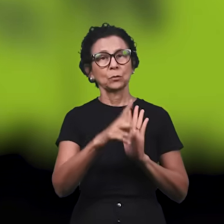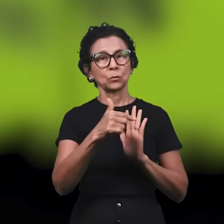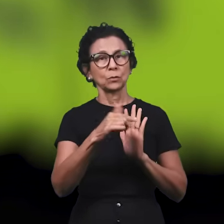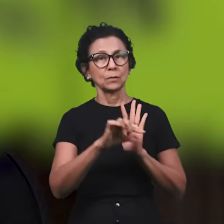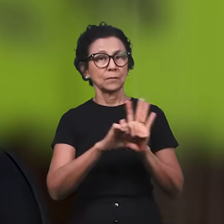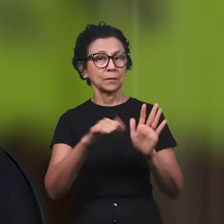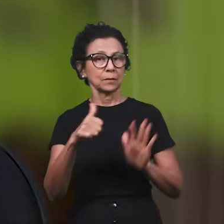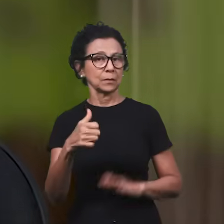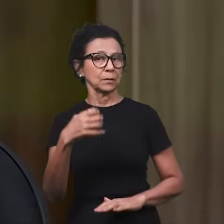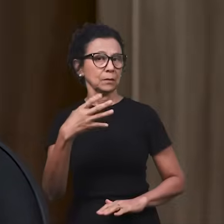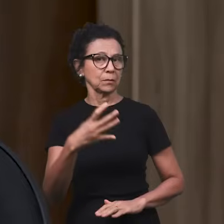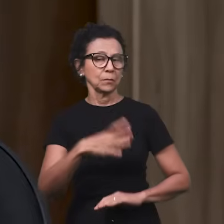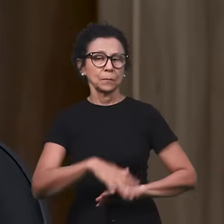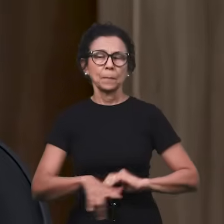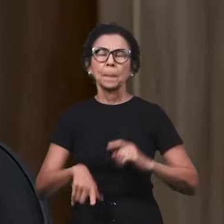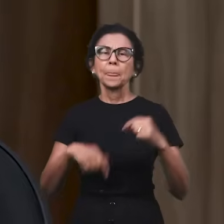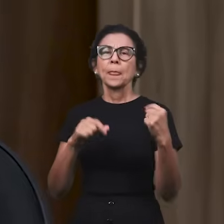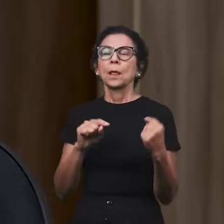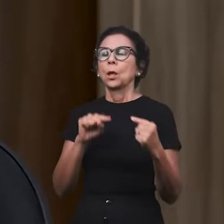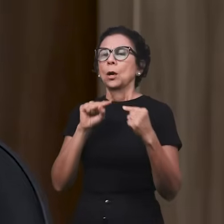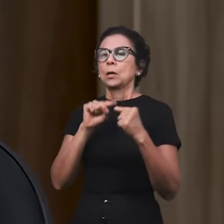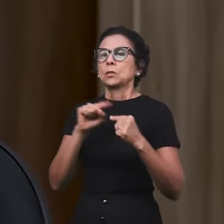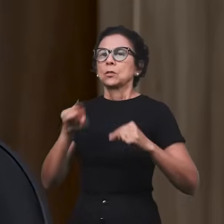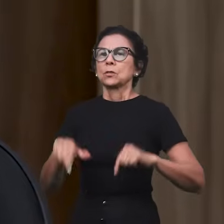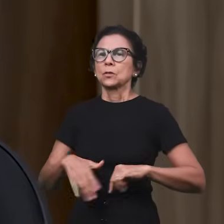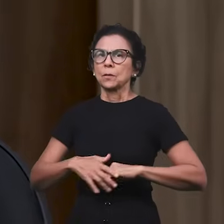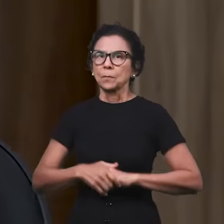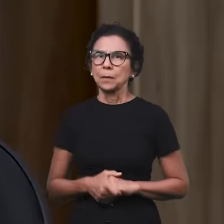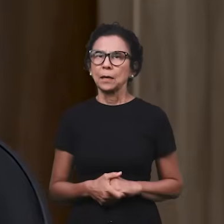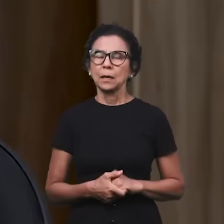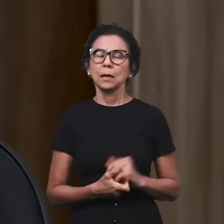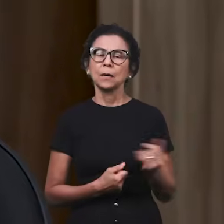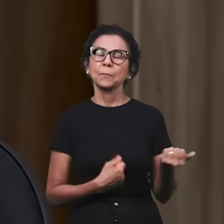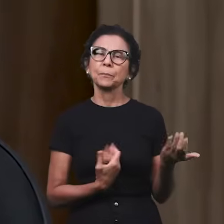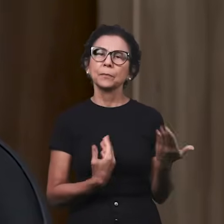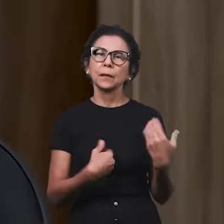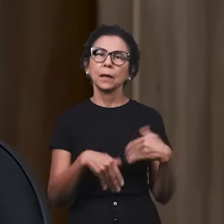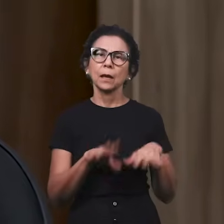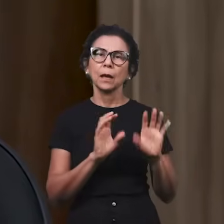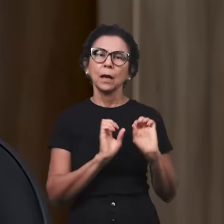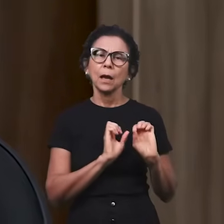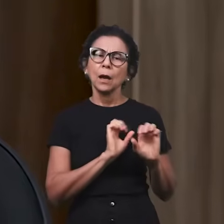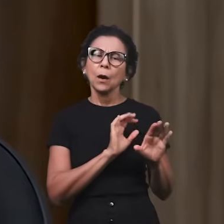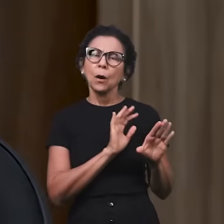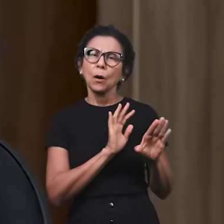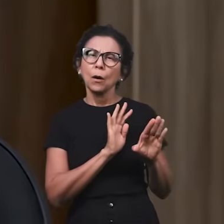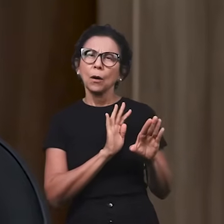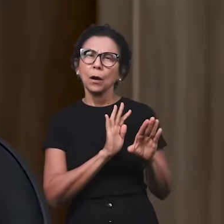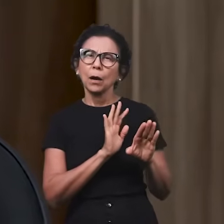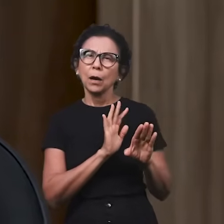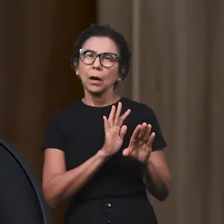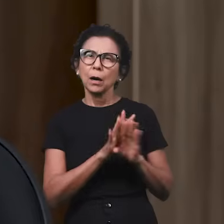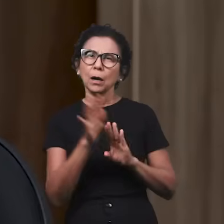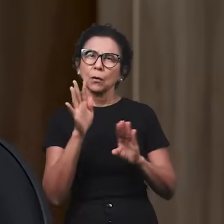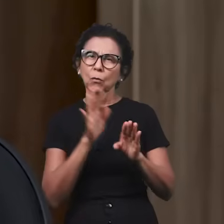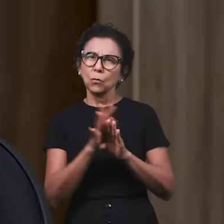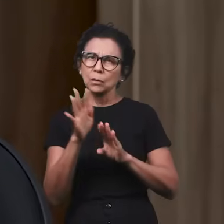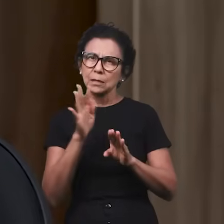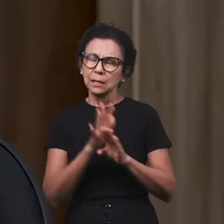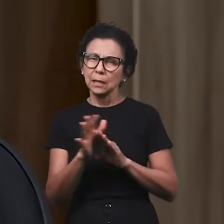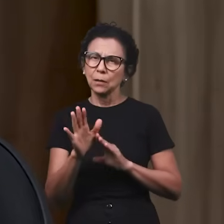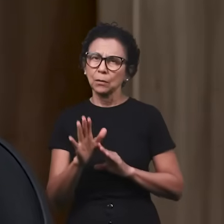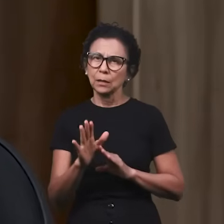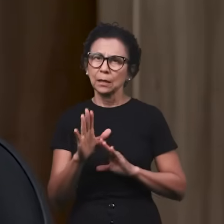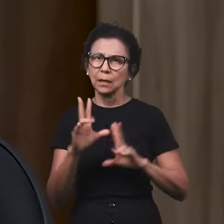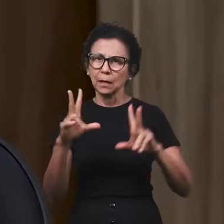Nosso objetivo é contribuir com orientações sobre herança espiritual a ser transmitida diariamente aos